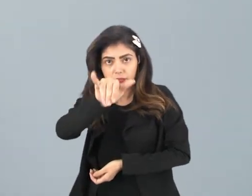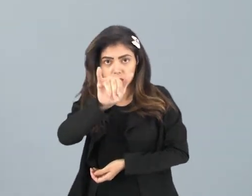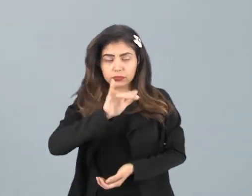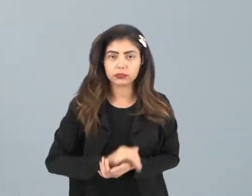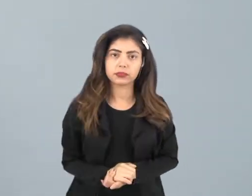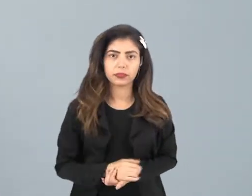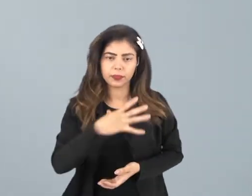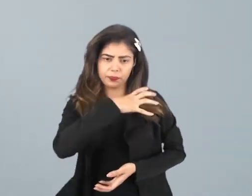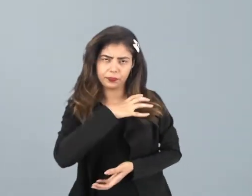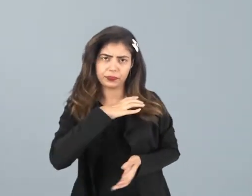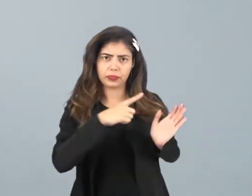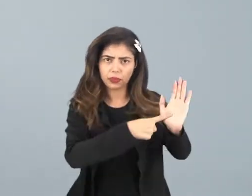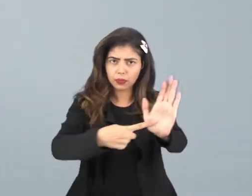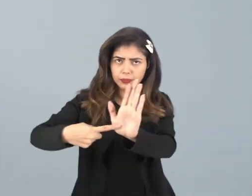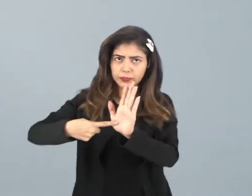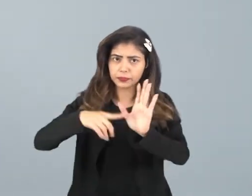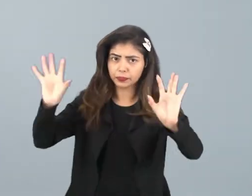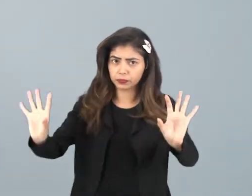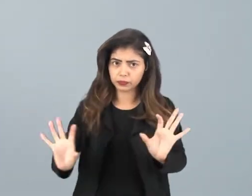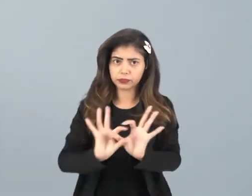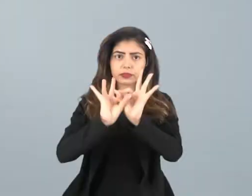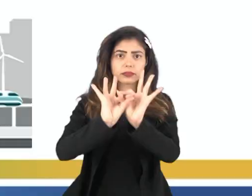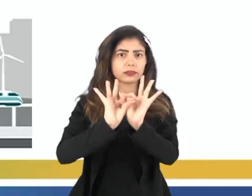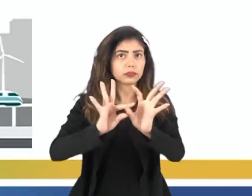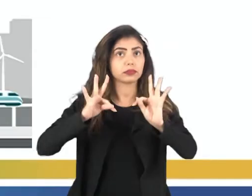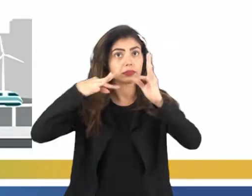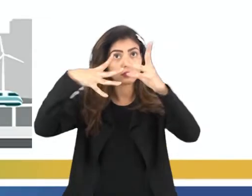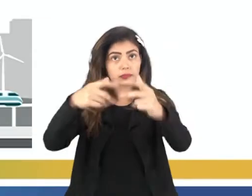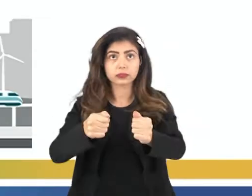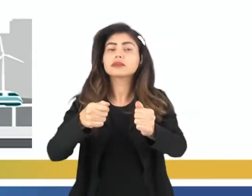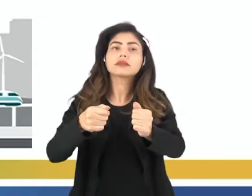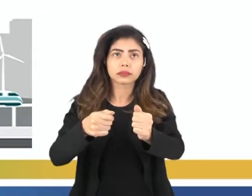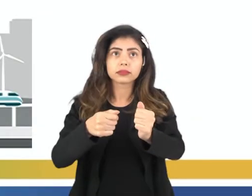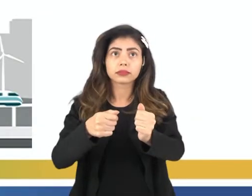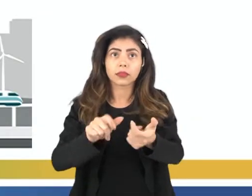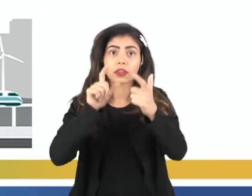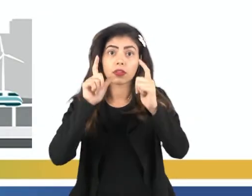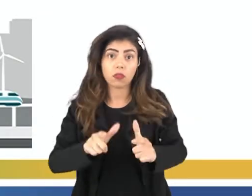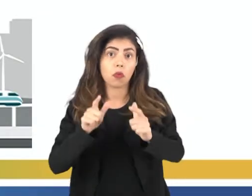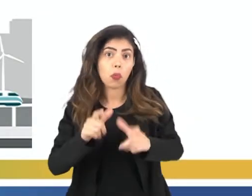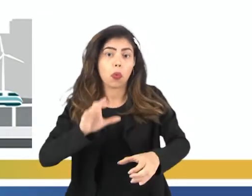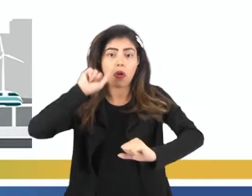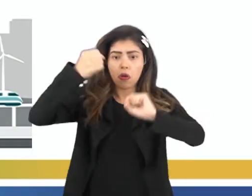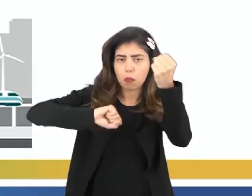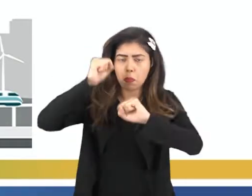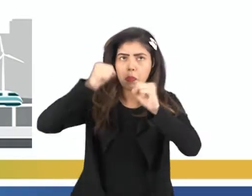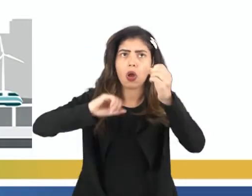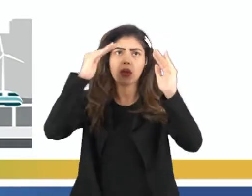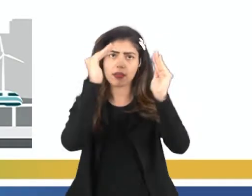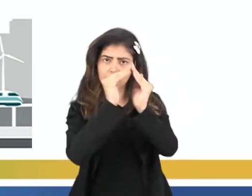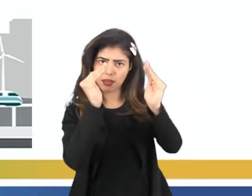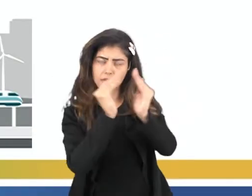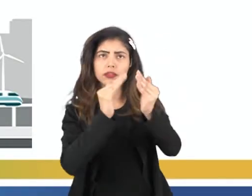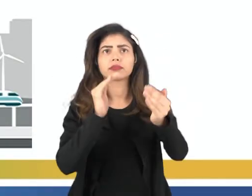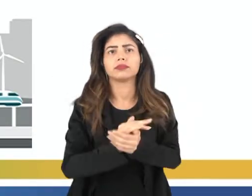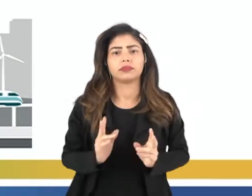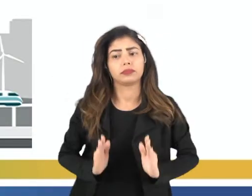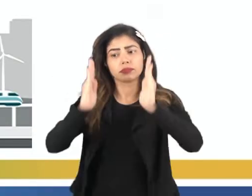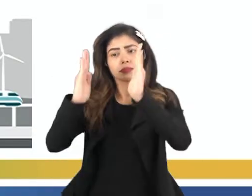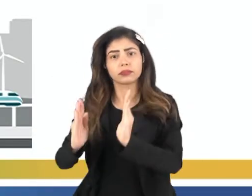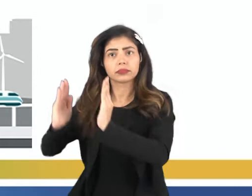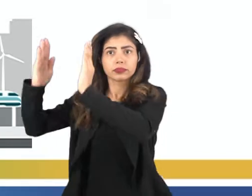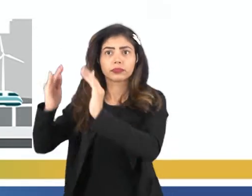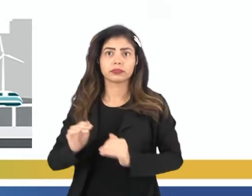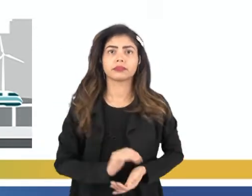cidade mostra que tem uma conexão, todos os elementos, seja a indústria, as residências, os prédios,